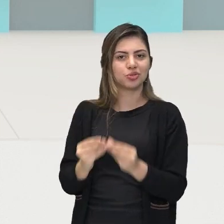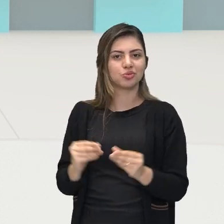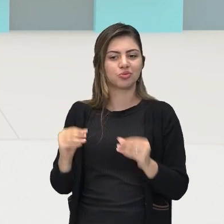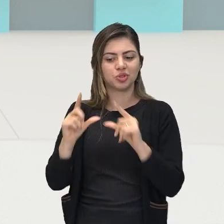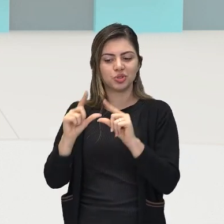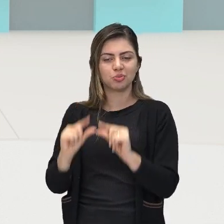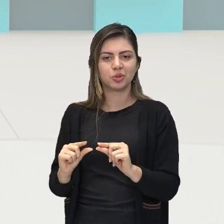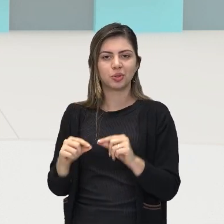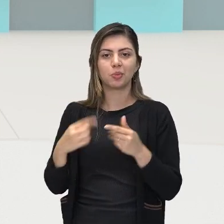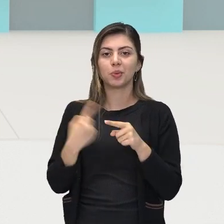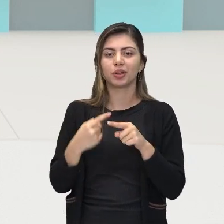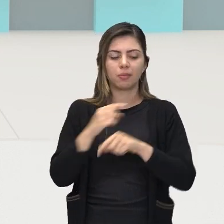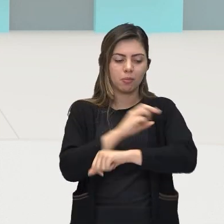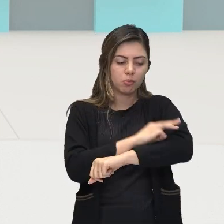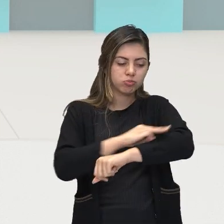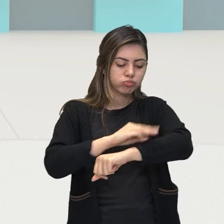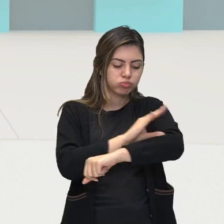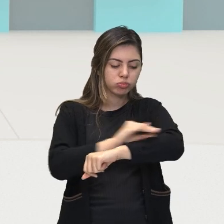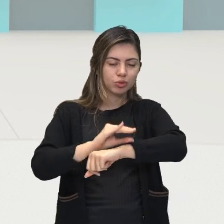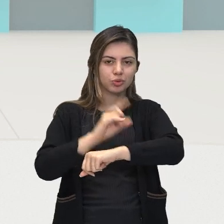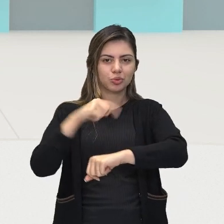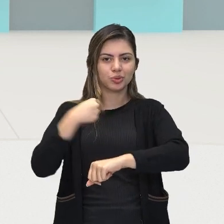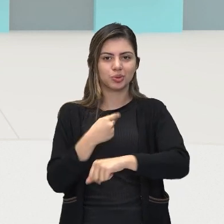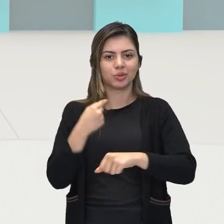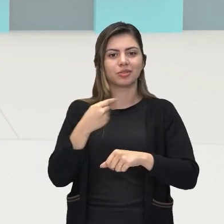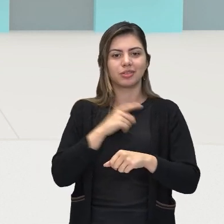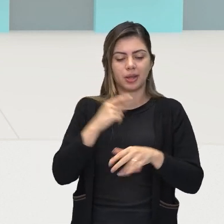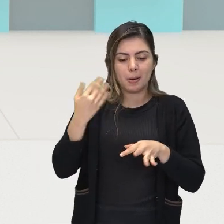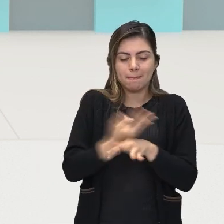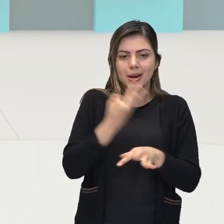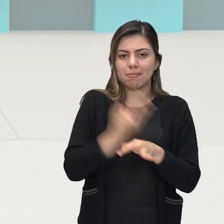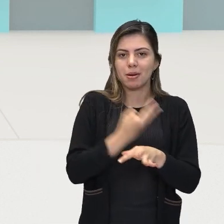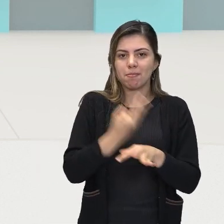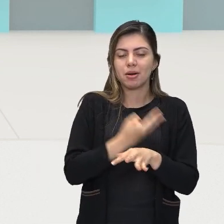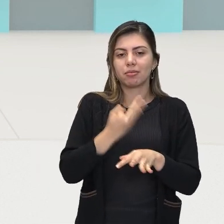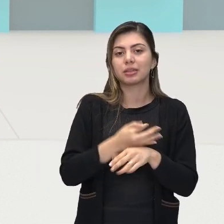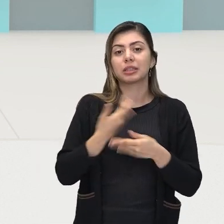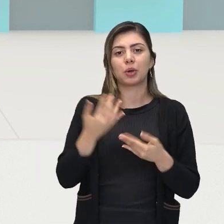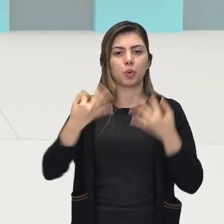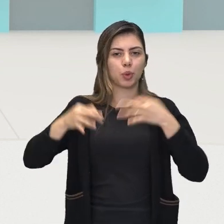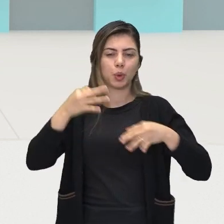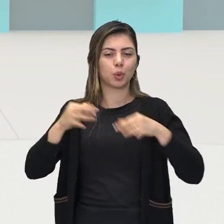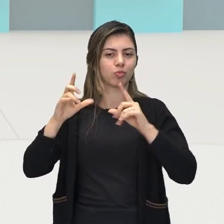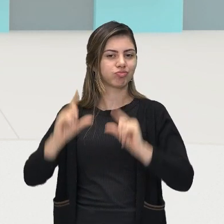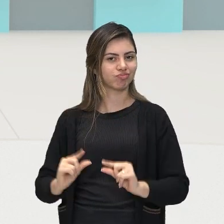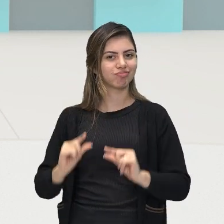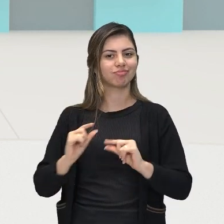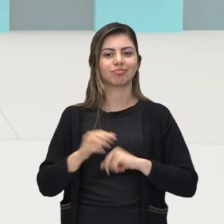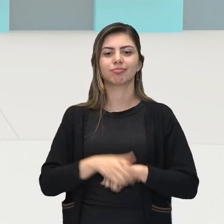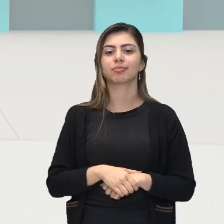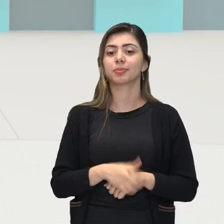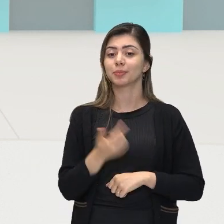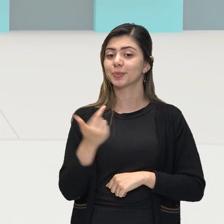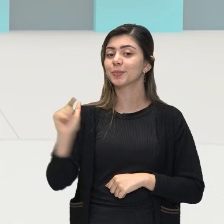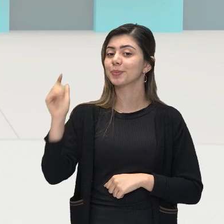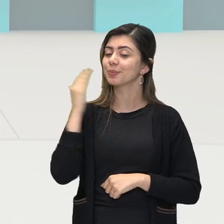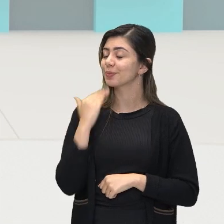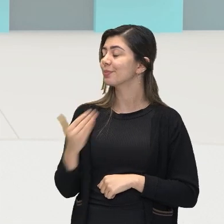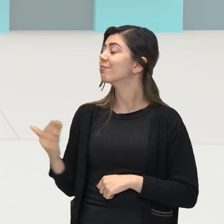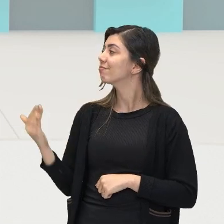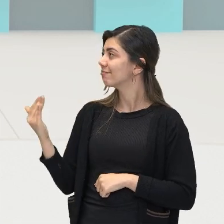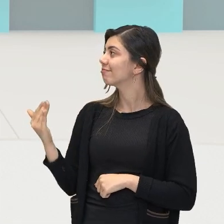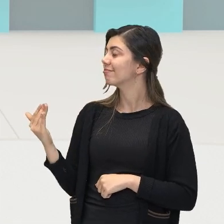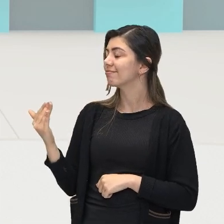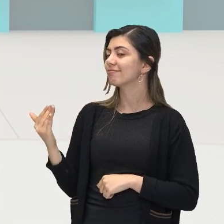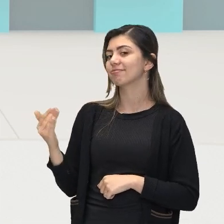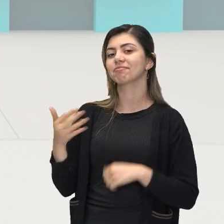músculo através de trabalhos de força muscular. Isso ajuda a aliviar as dores musculares, tá certo? Nós temos também aqui